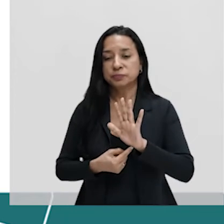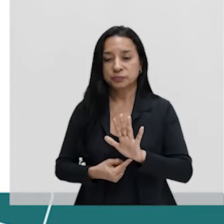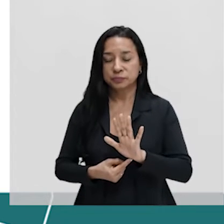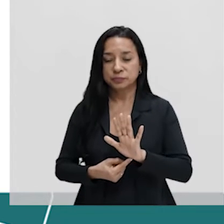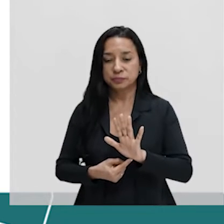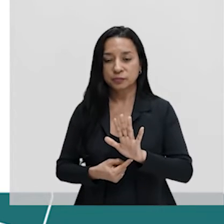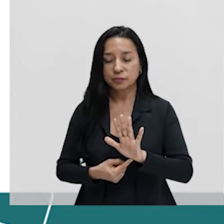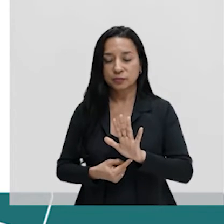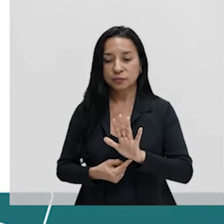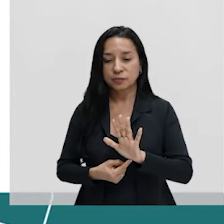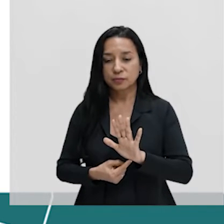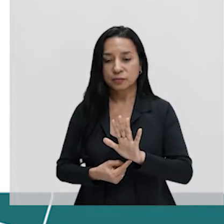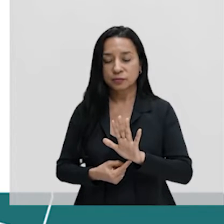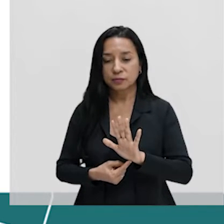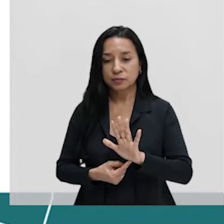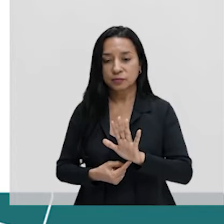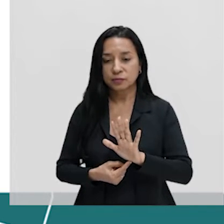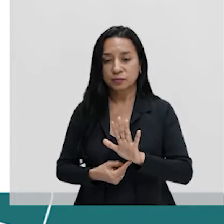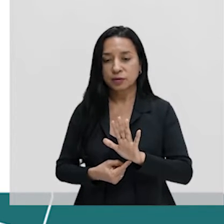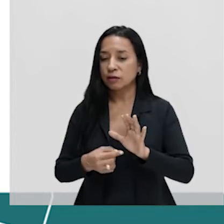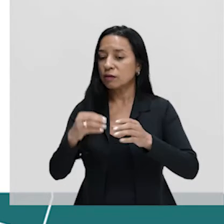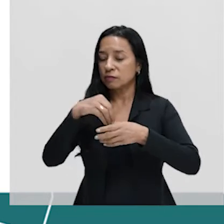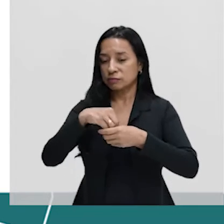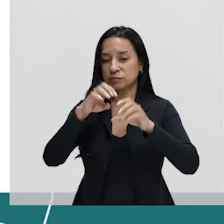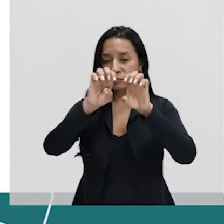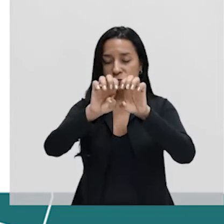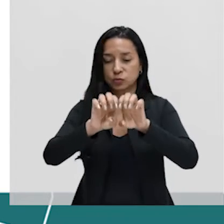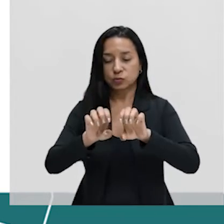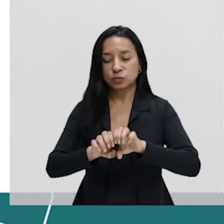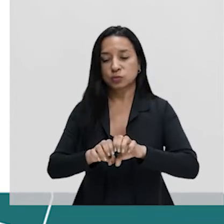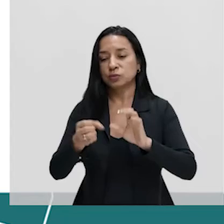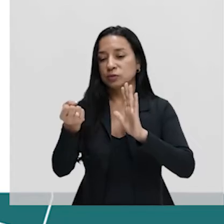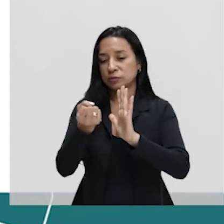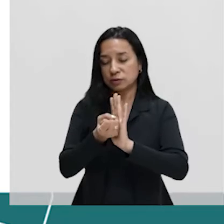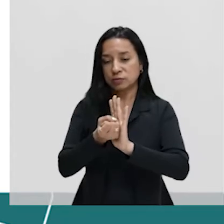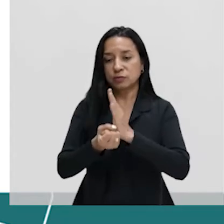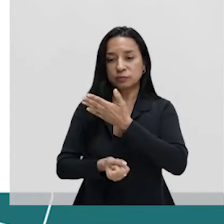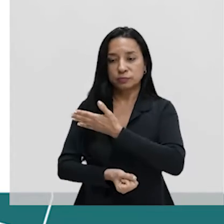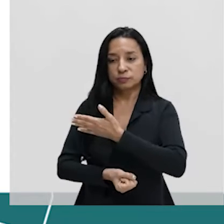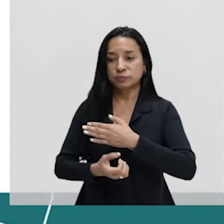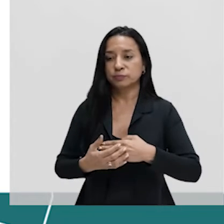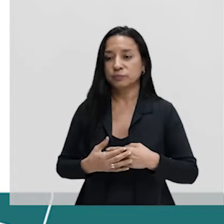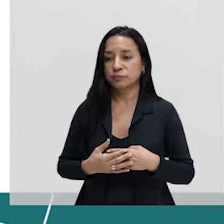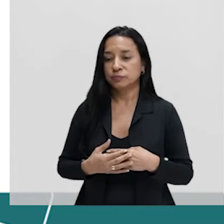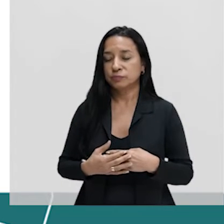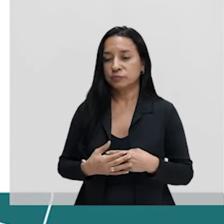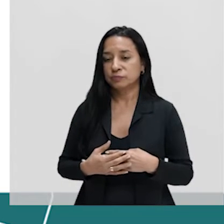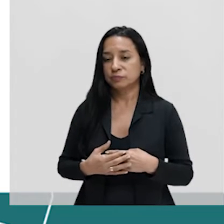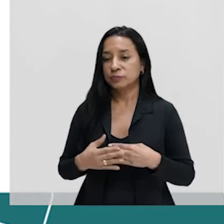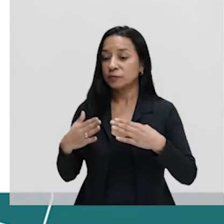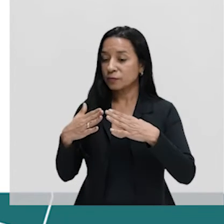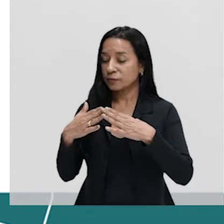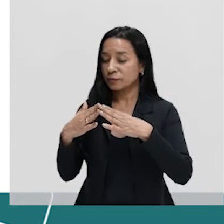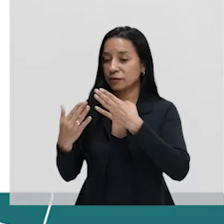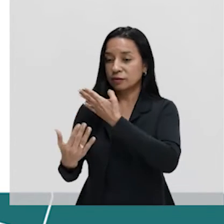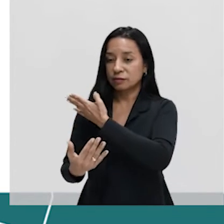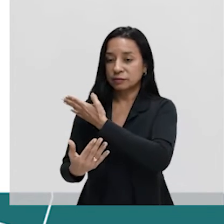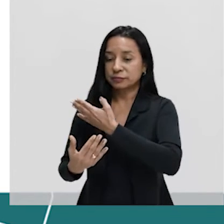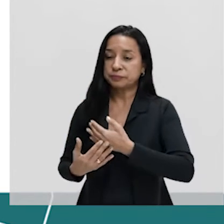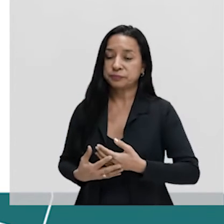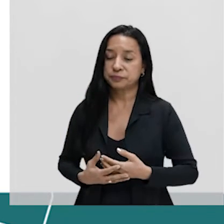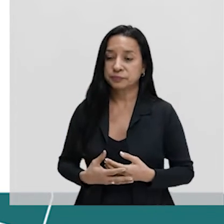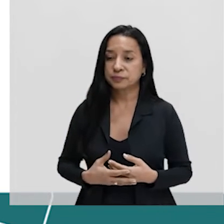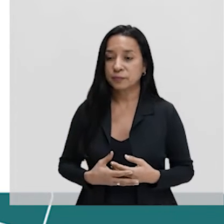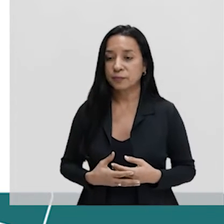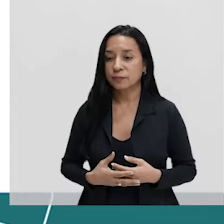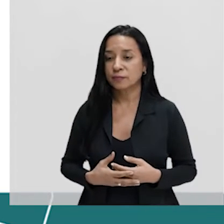que fazem parte dessa estrutura de patrimônio. E entre eles, obviamente, eu não posso deixar de falar do nosso Teatro Arthur